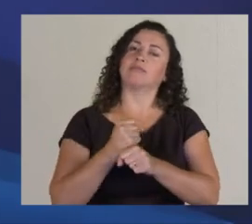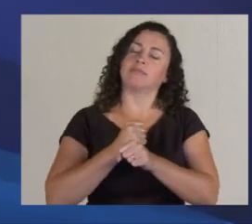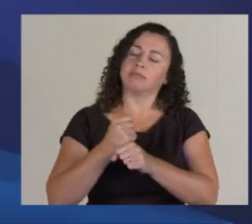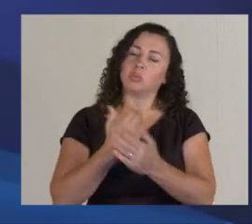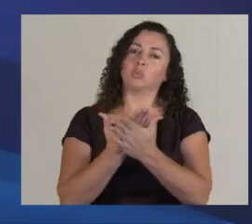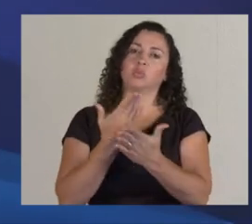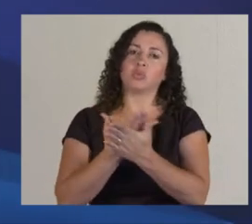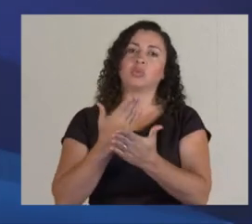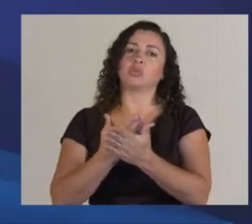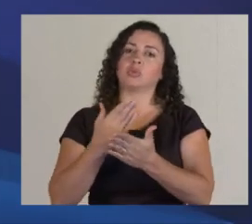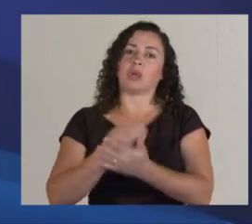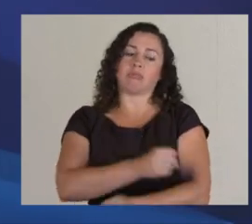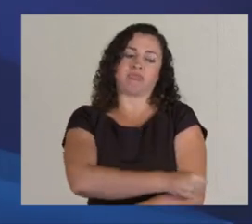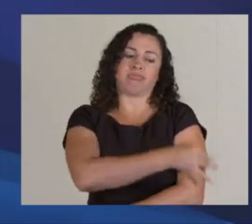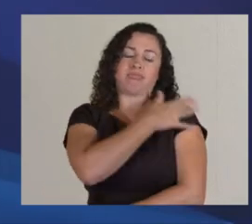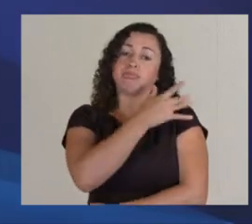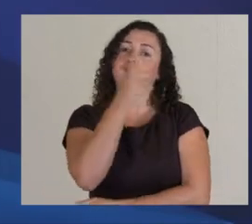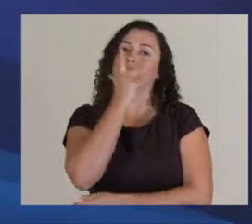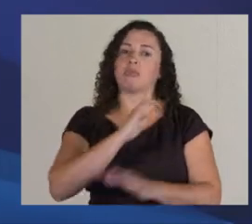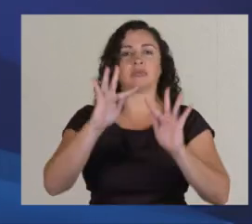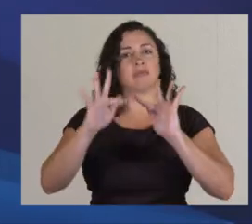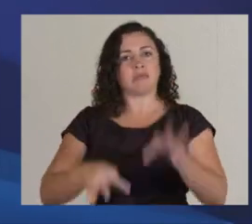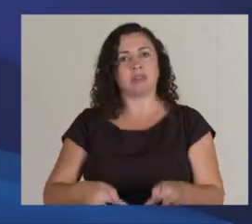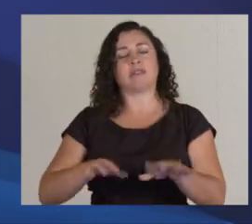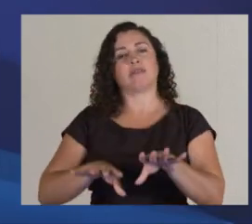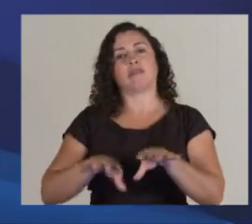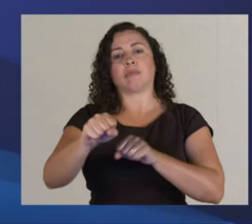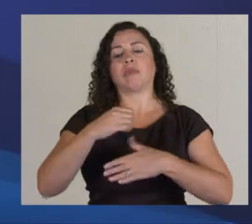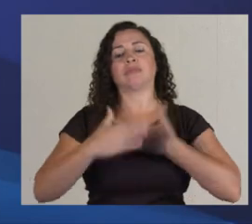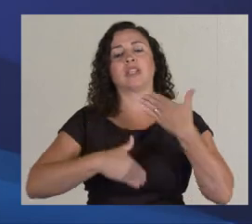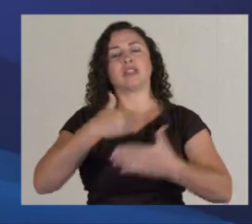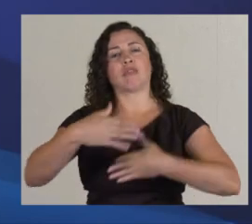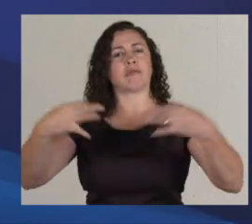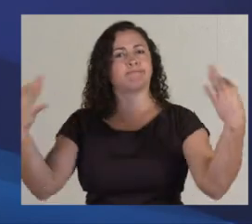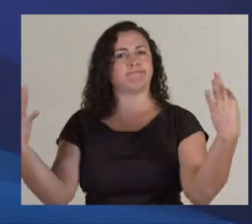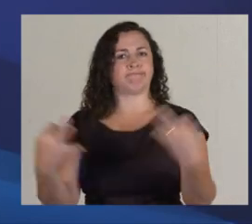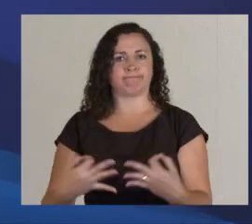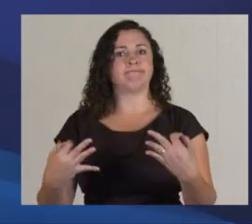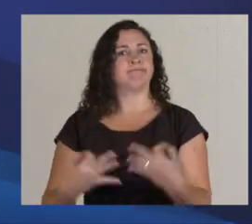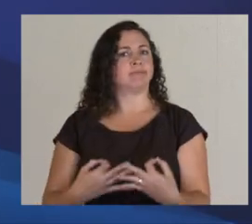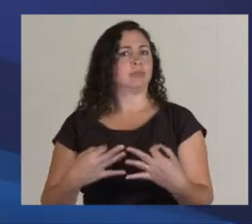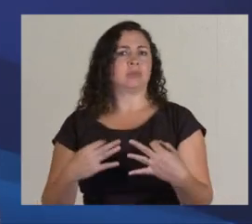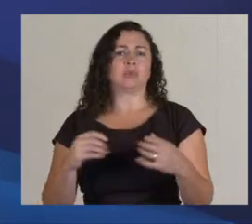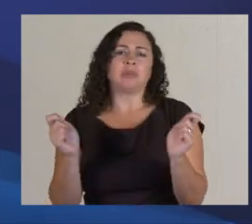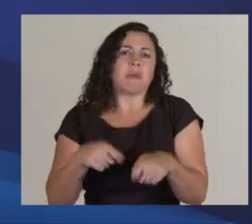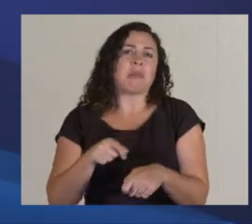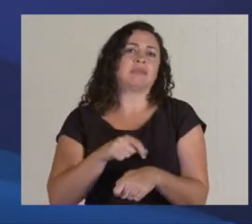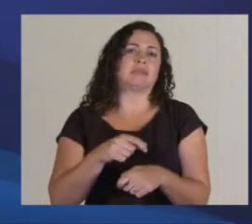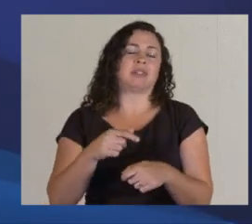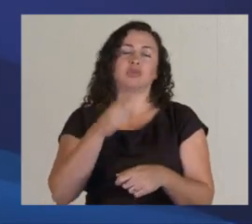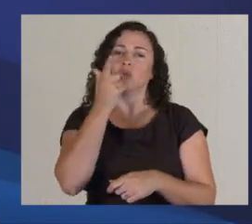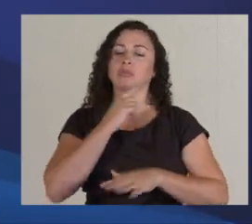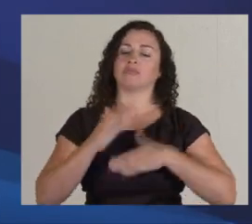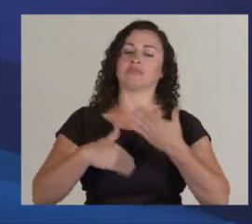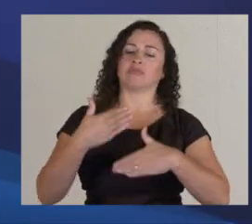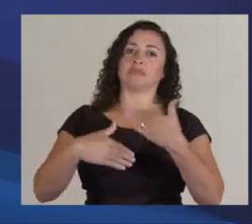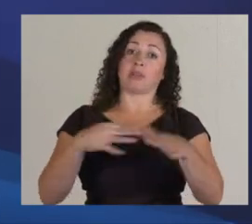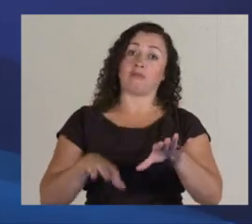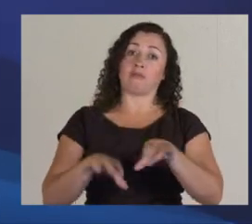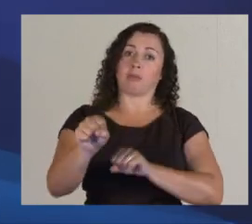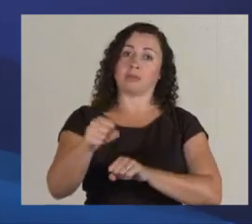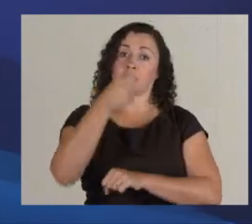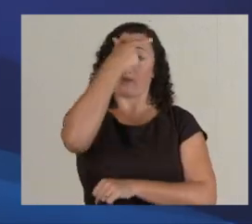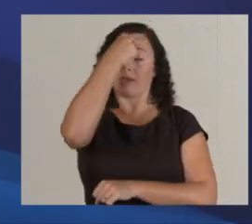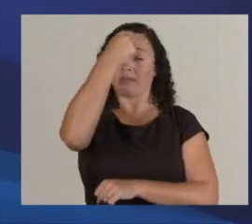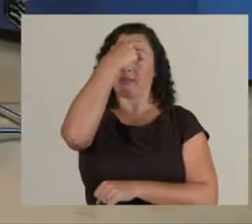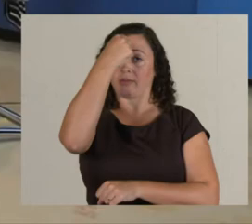nós temos que garantir a permanência desses estudantes e o pleno desenvolvimento das suas capacidades e do seu processo de